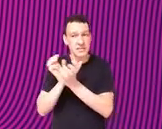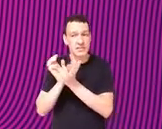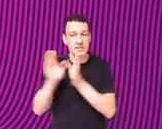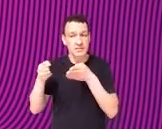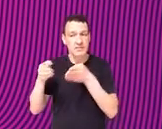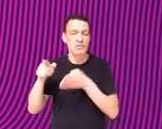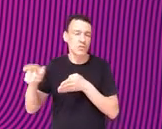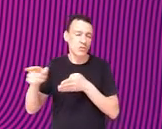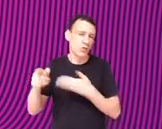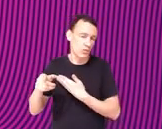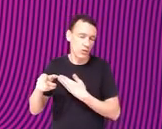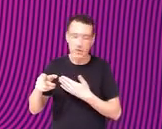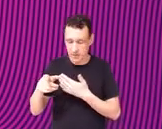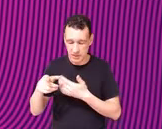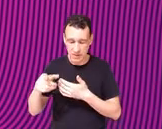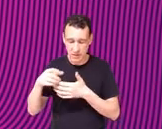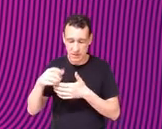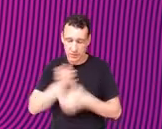e os